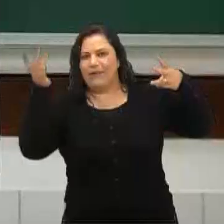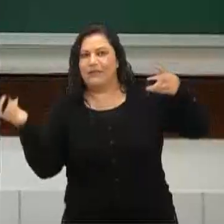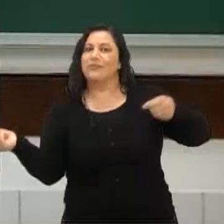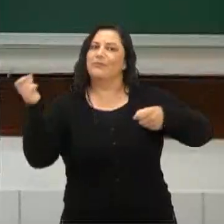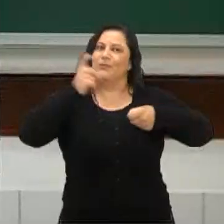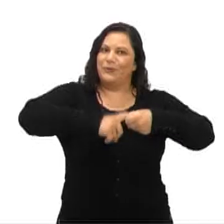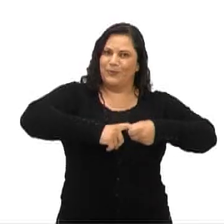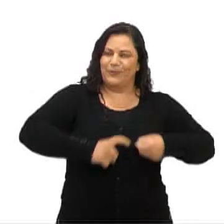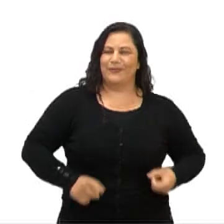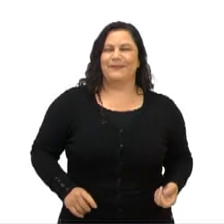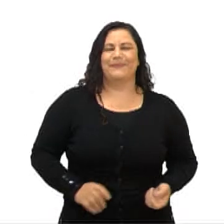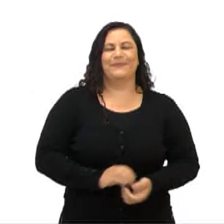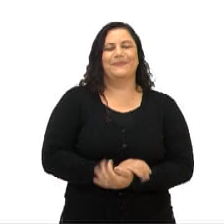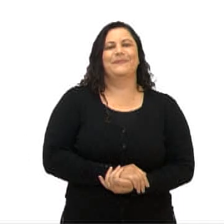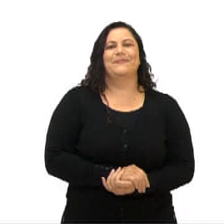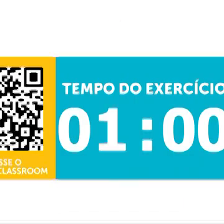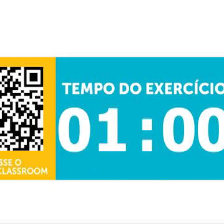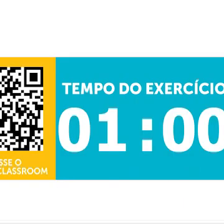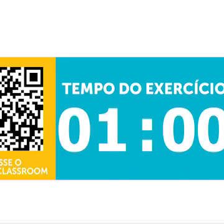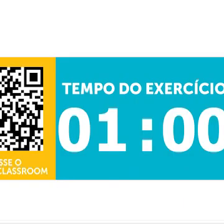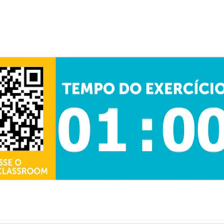definitivo. Até daqui a pouco.